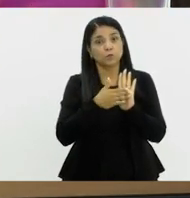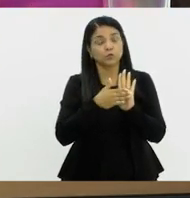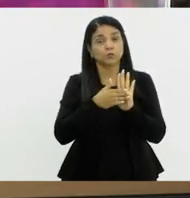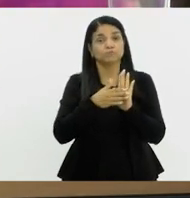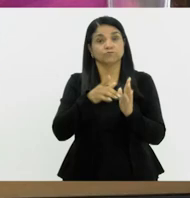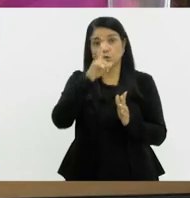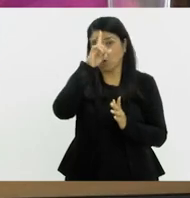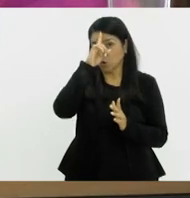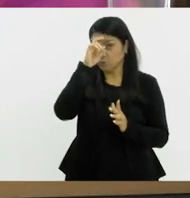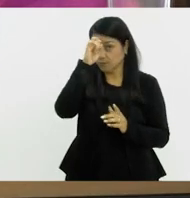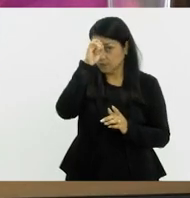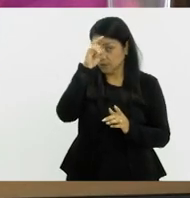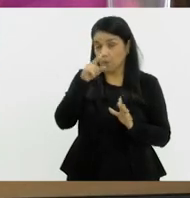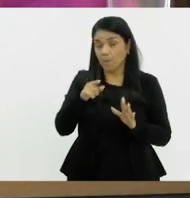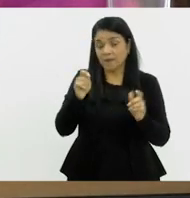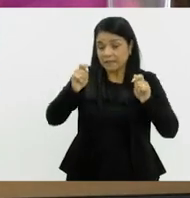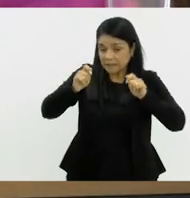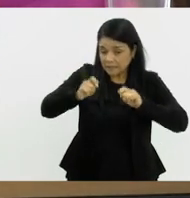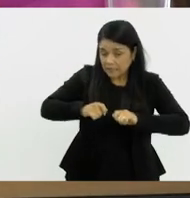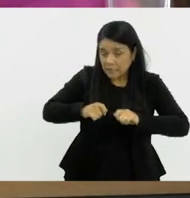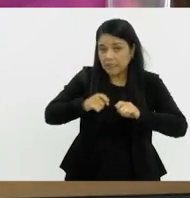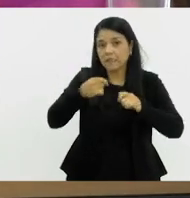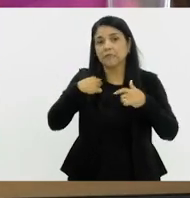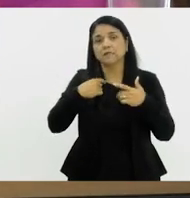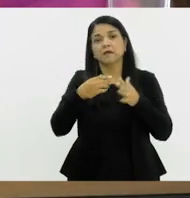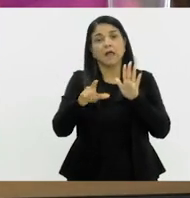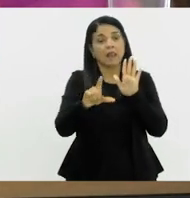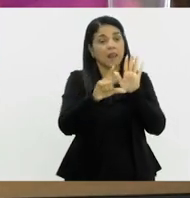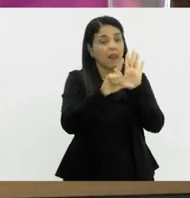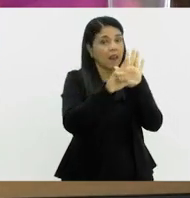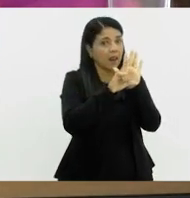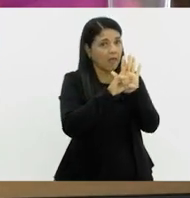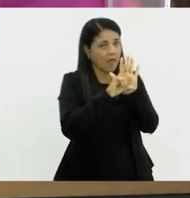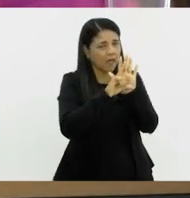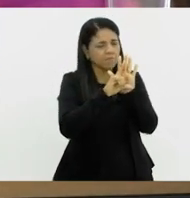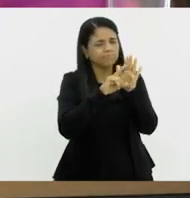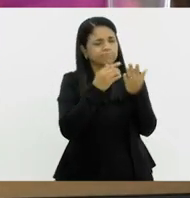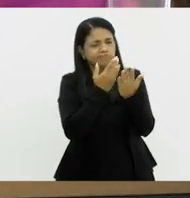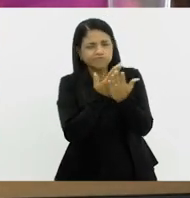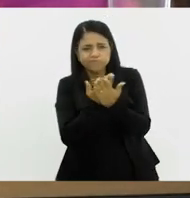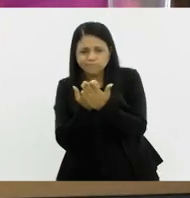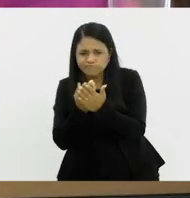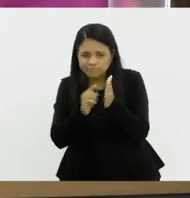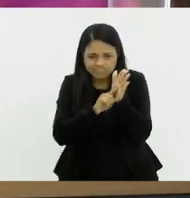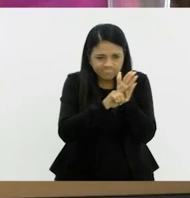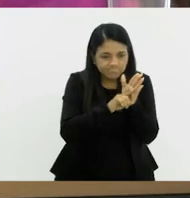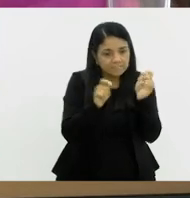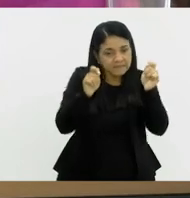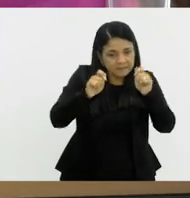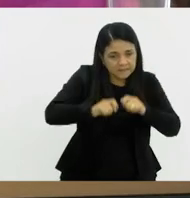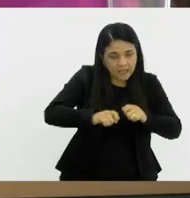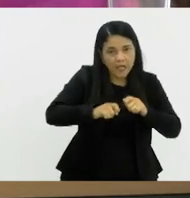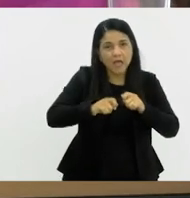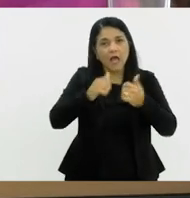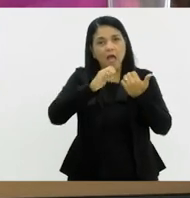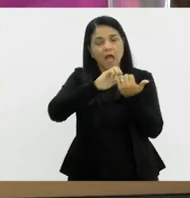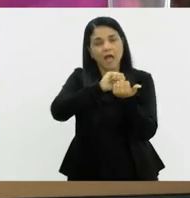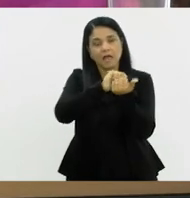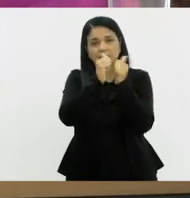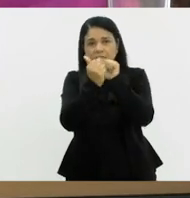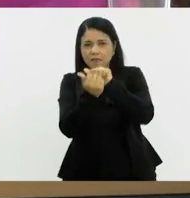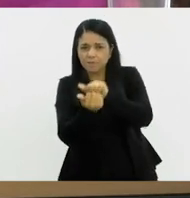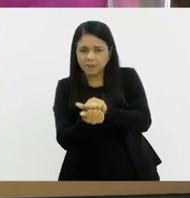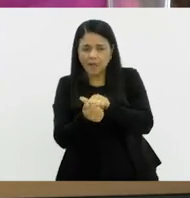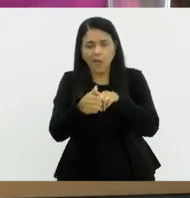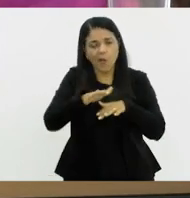mas que dentro da possibilidade do que a legislação permitiu, o que se era possível fazer, adaptar, readequar